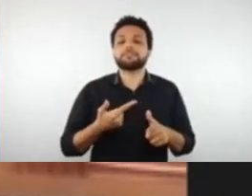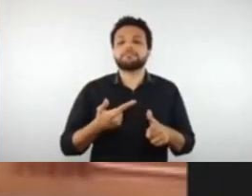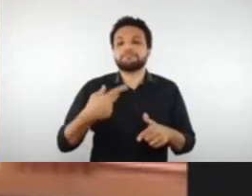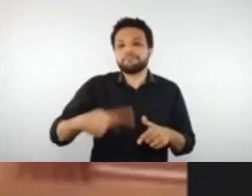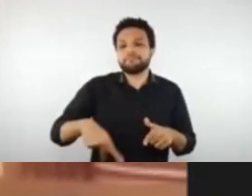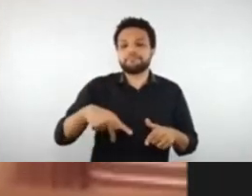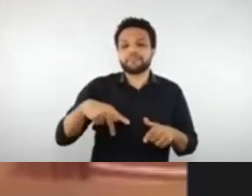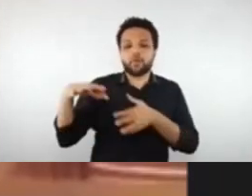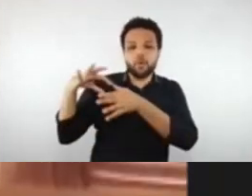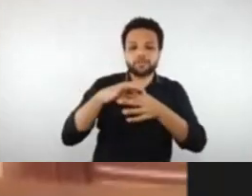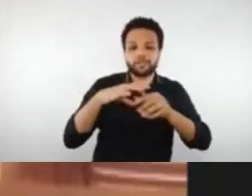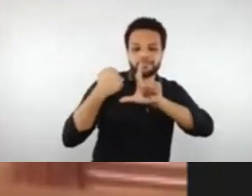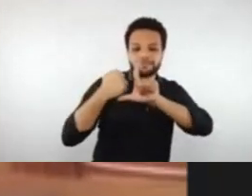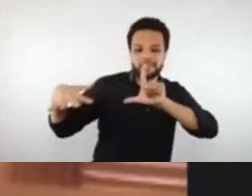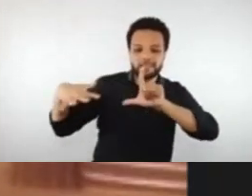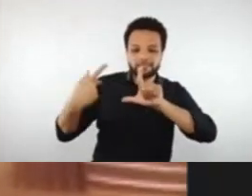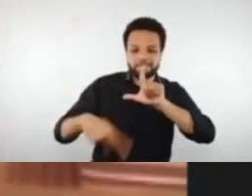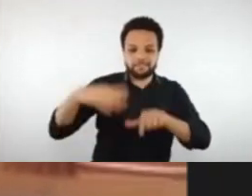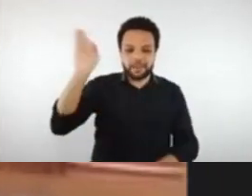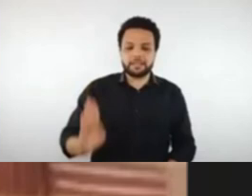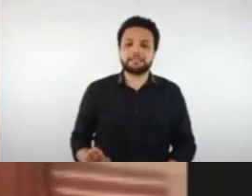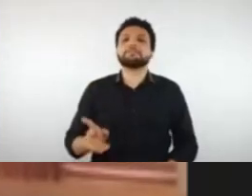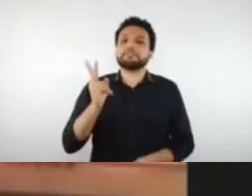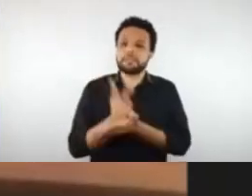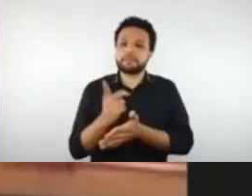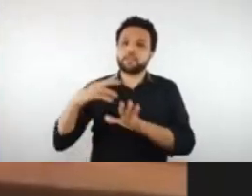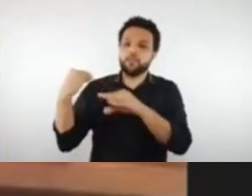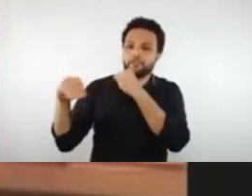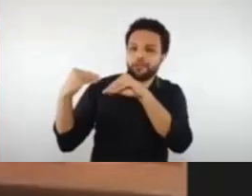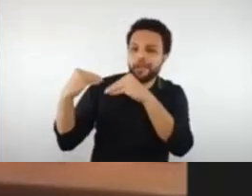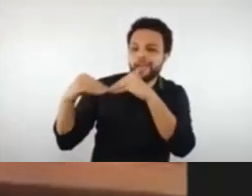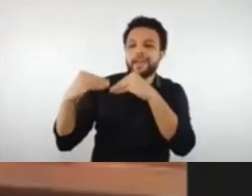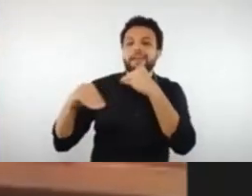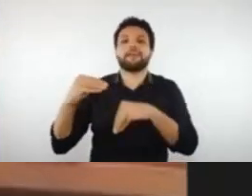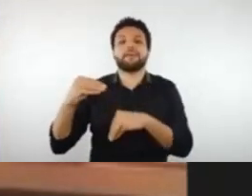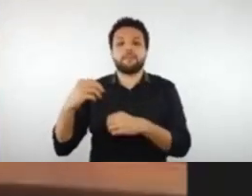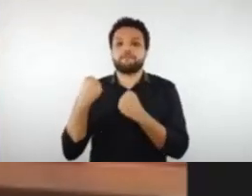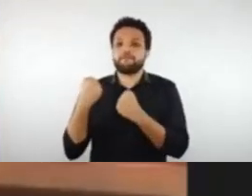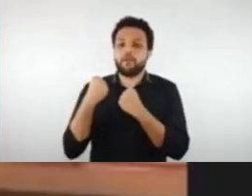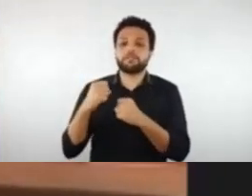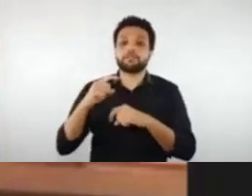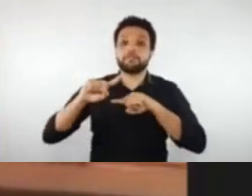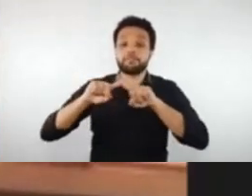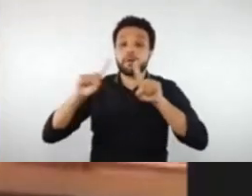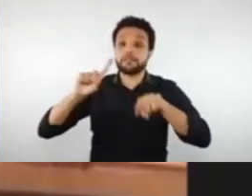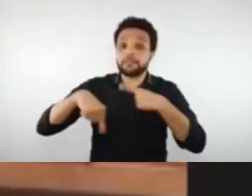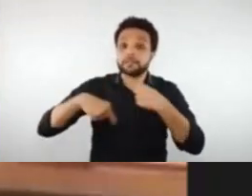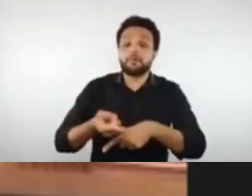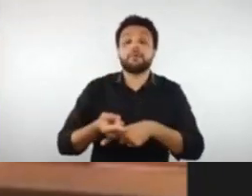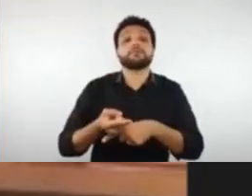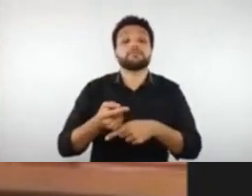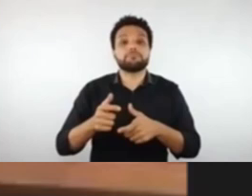de arranhada, né? O audiovisual brasileiro, desde sempre com as suas novelas, né, com a sua